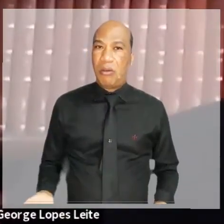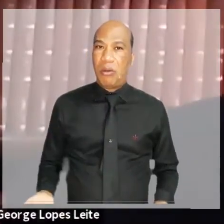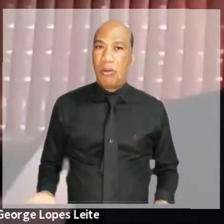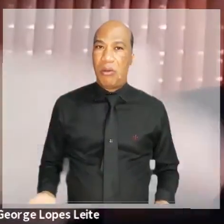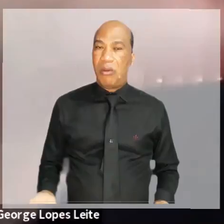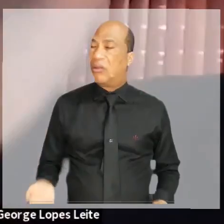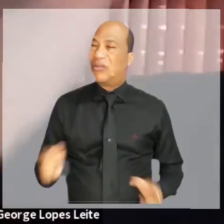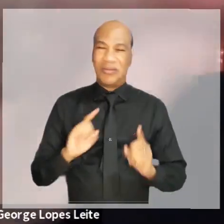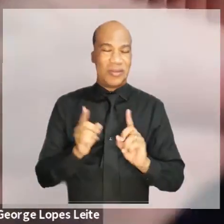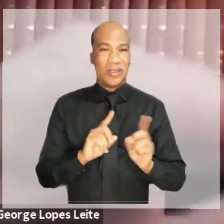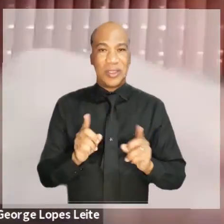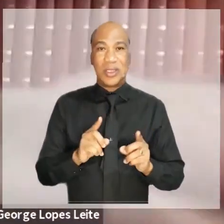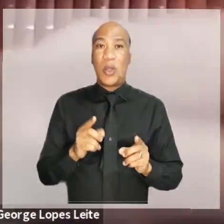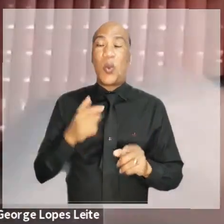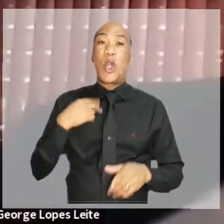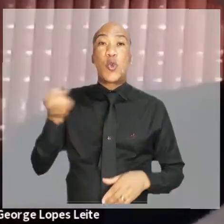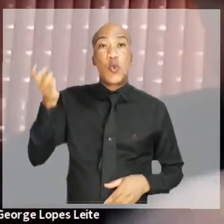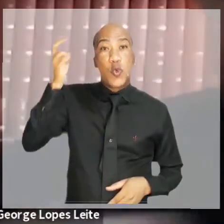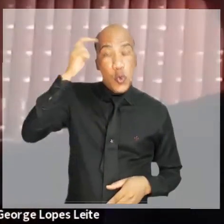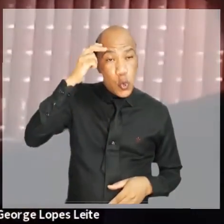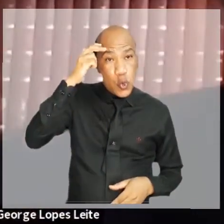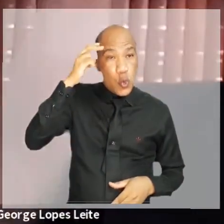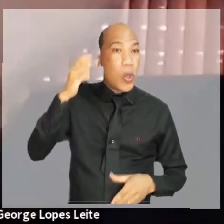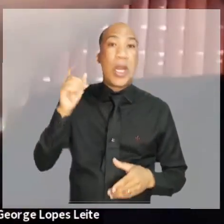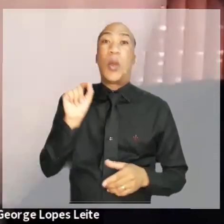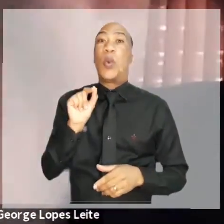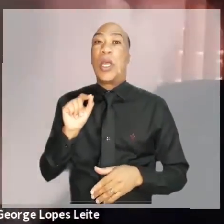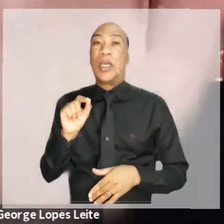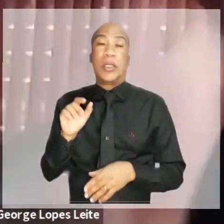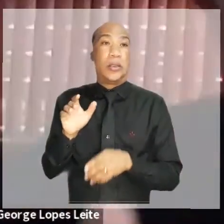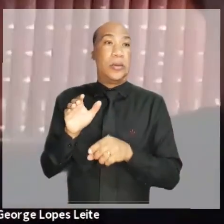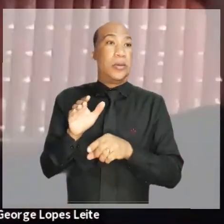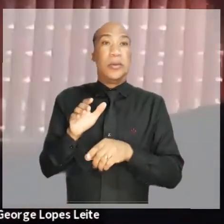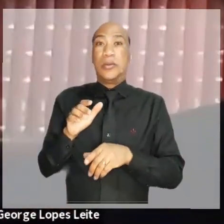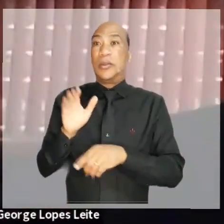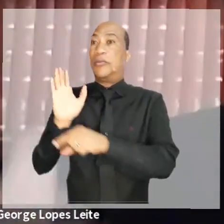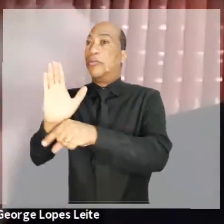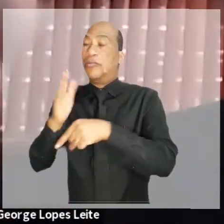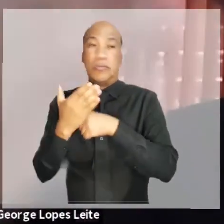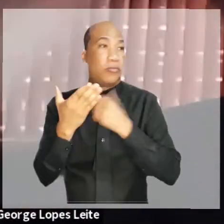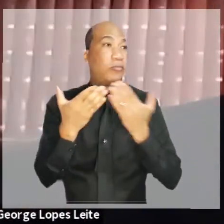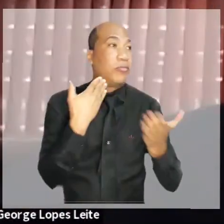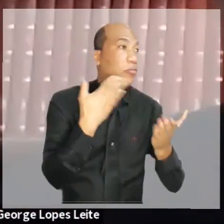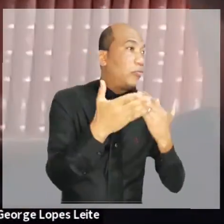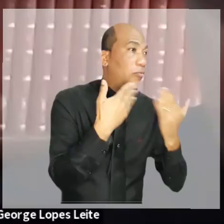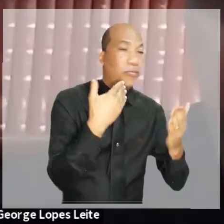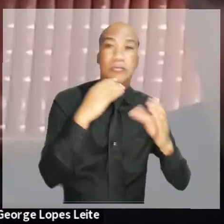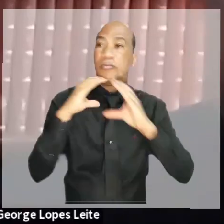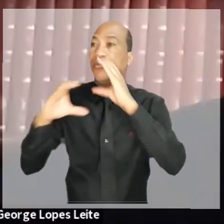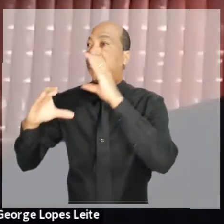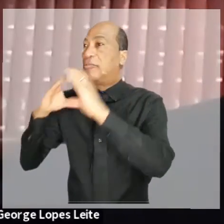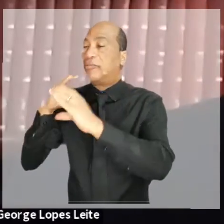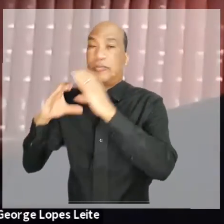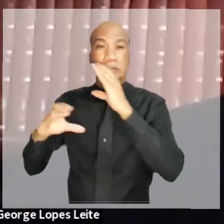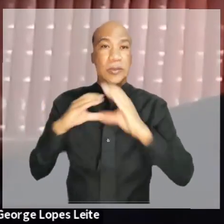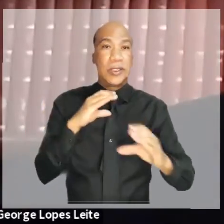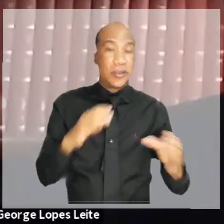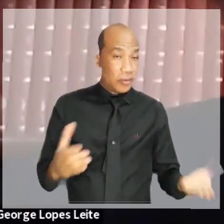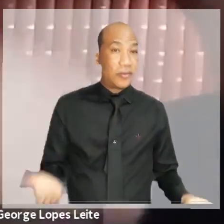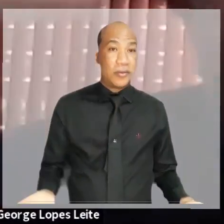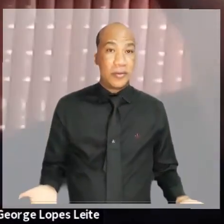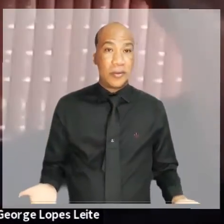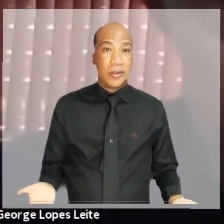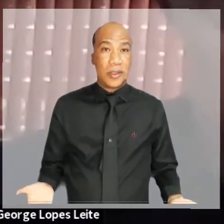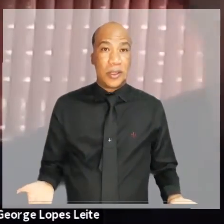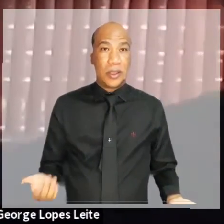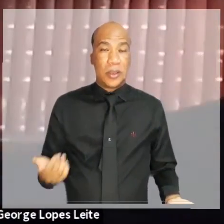né? Não apenas horizontalmente, mas verticalmente também, dentro da estrutura do Poder Judiciário. Foi